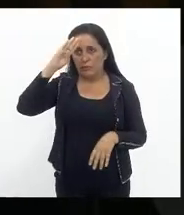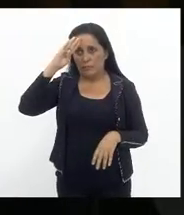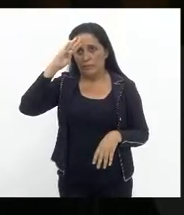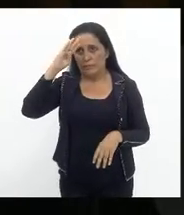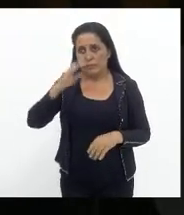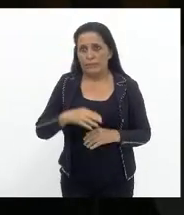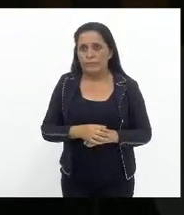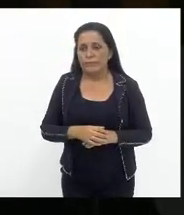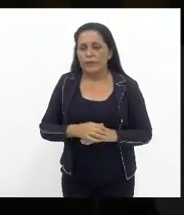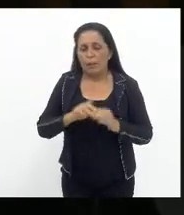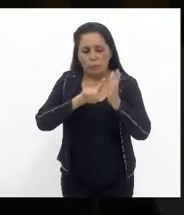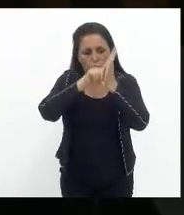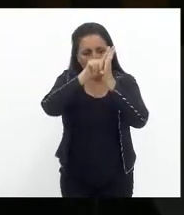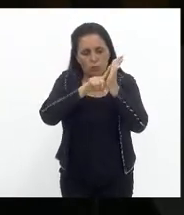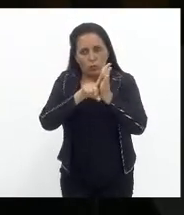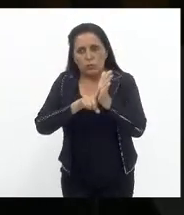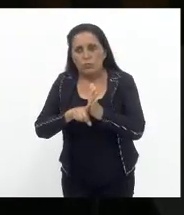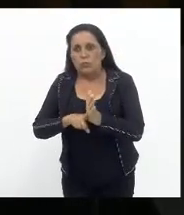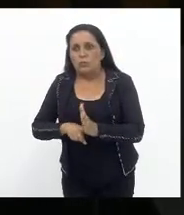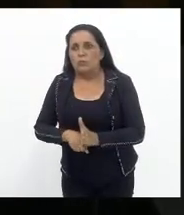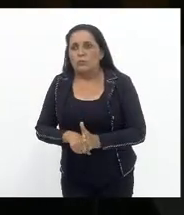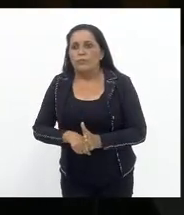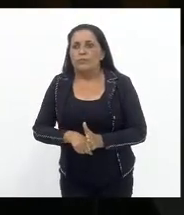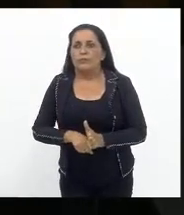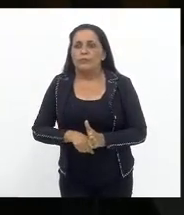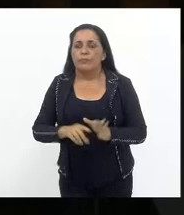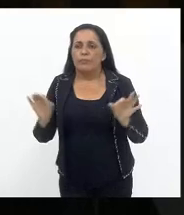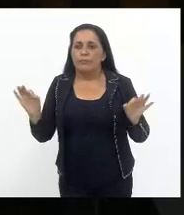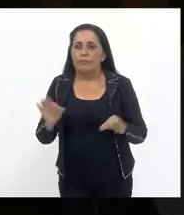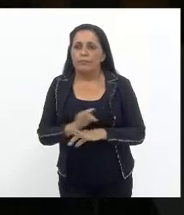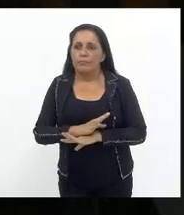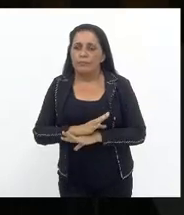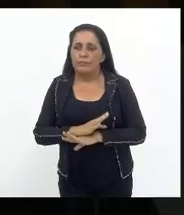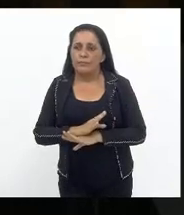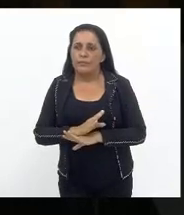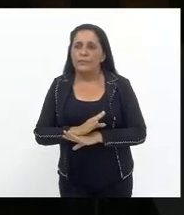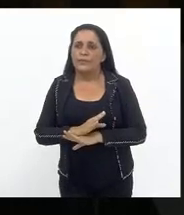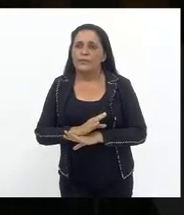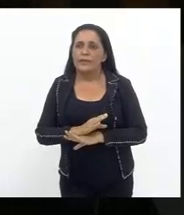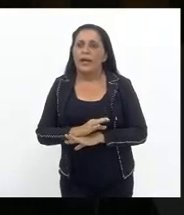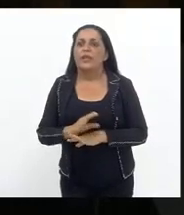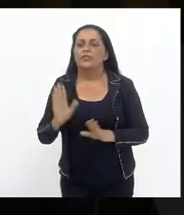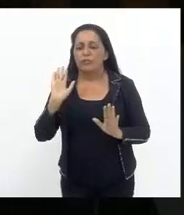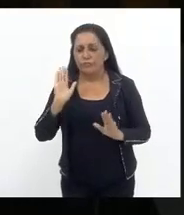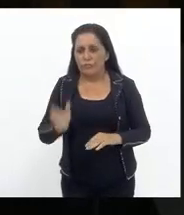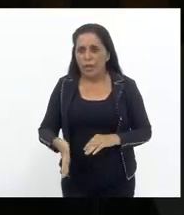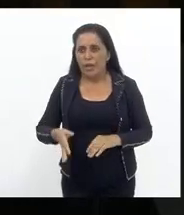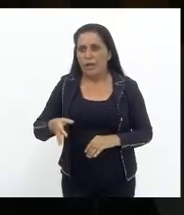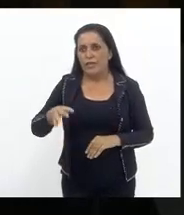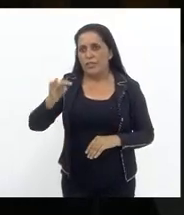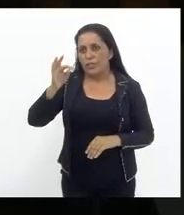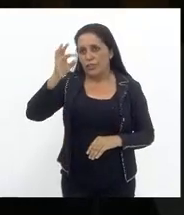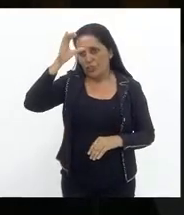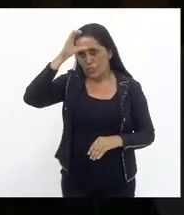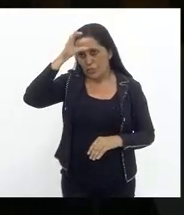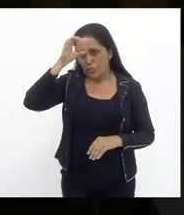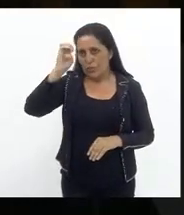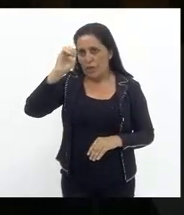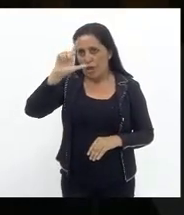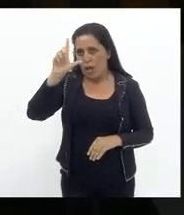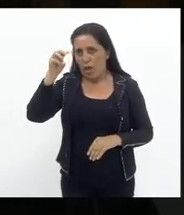então, com toda a pesquisa realizada, chegamos ao subtenente Tio Elmo. Tio Elmo conhecido